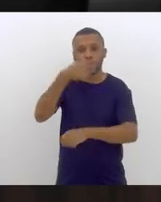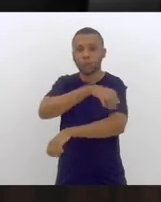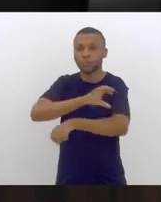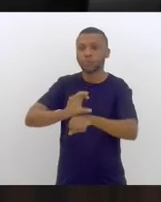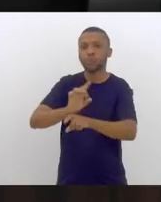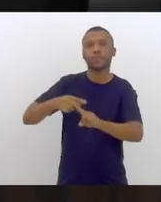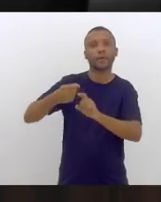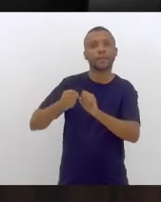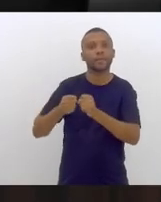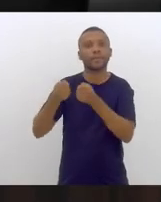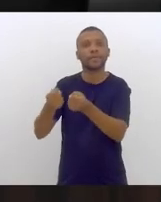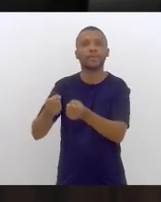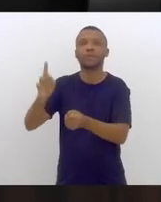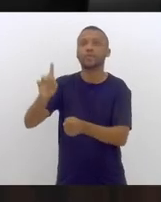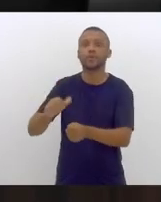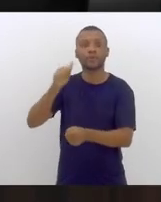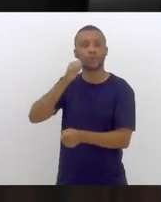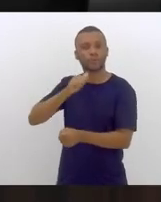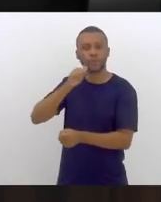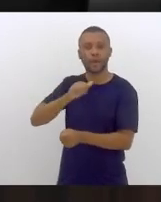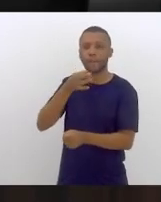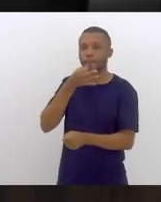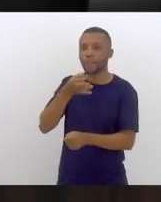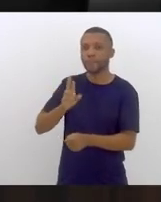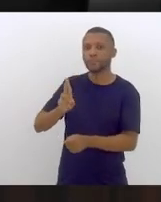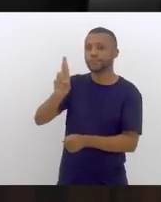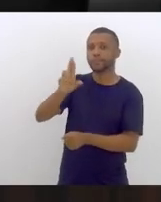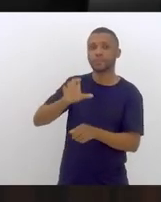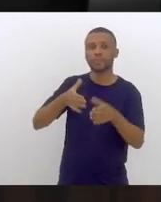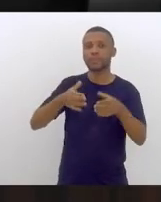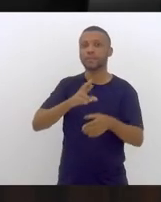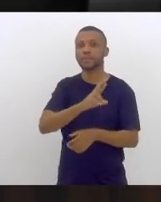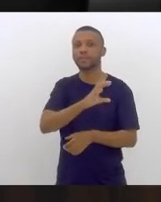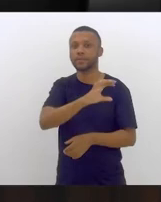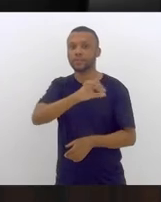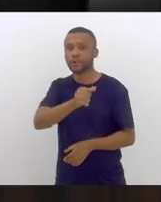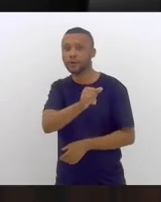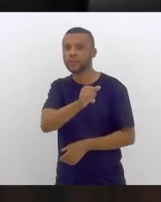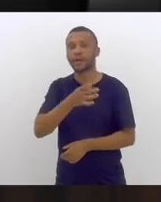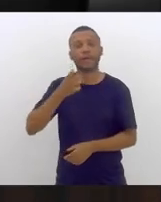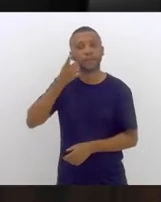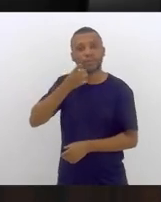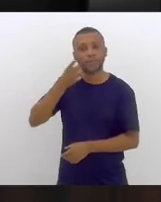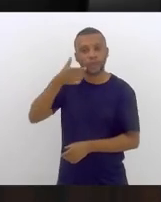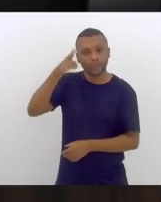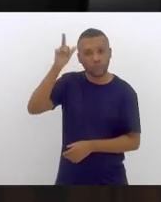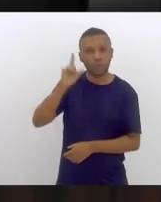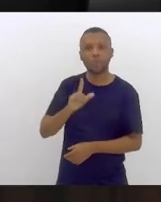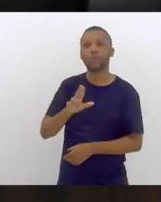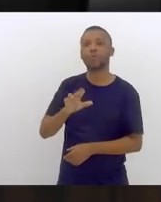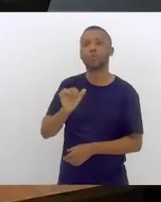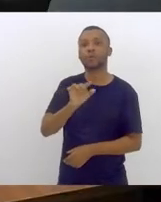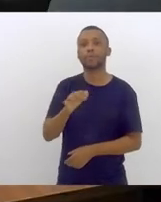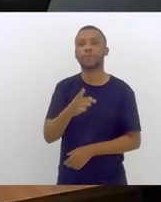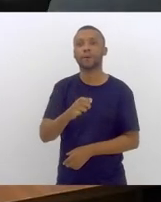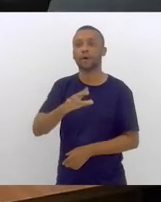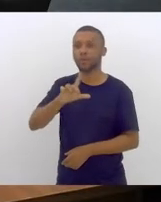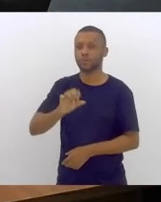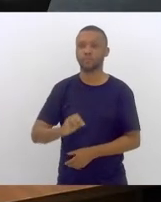Defesa do Direito da Mulher. Para emitir parecer pela Comissão de Constituição e Justiça, deputado Luiz Paulo.